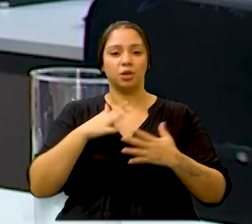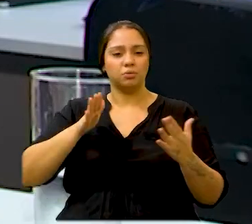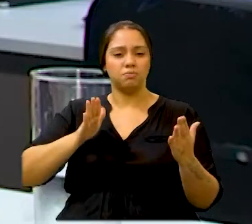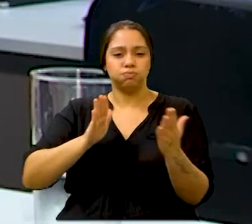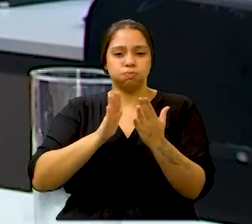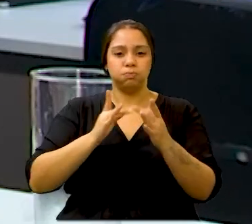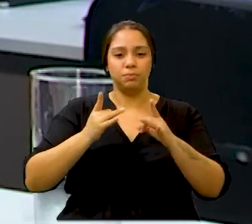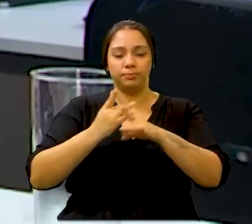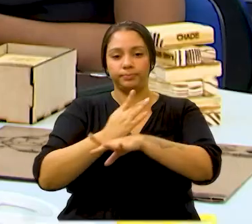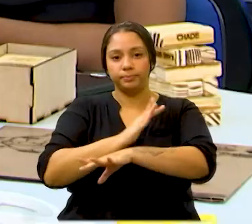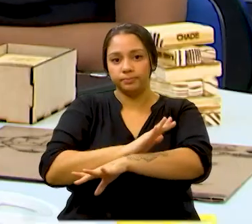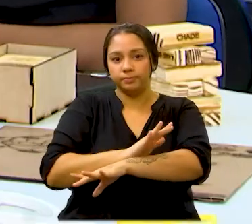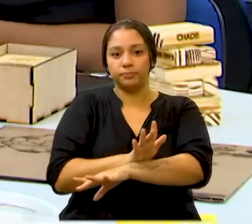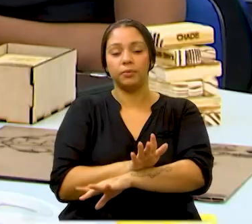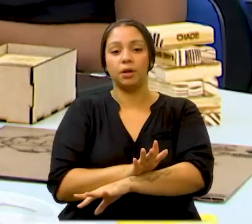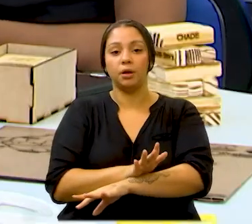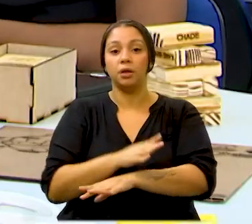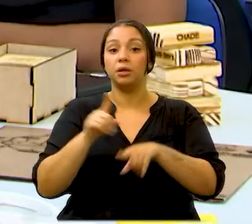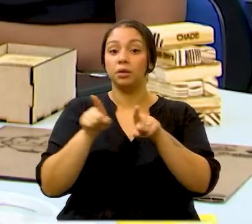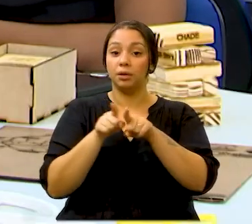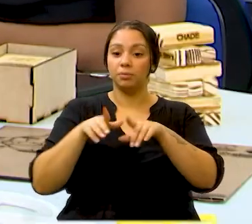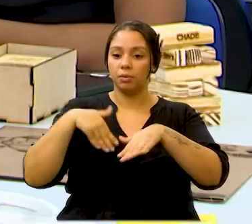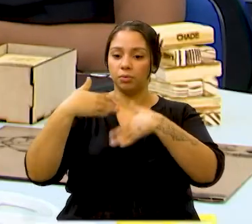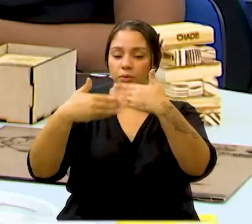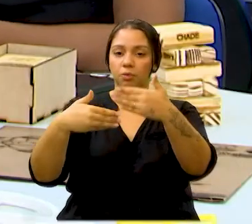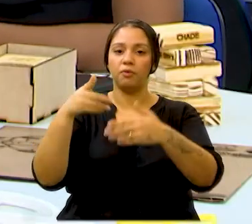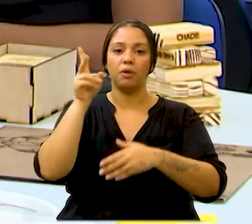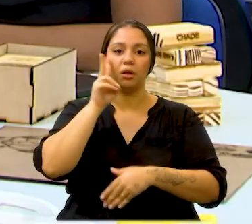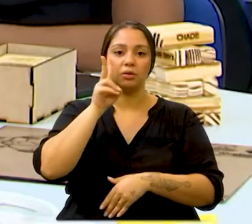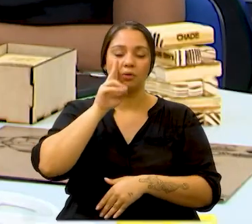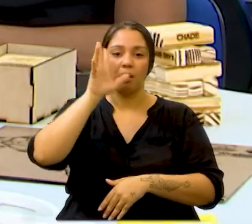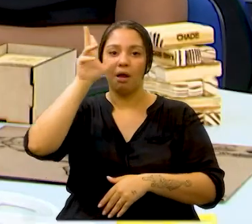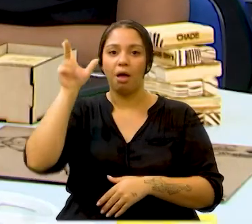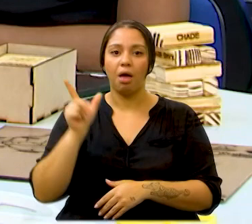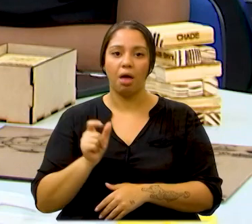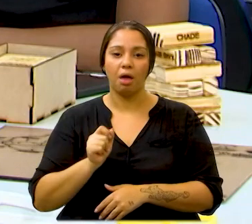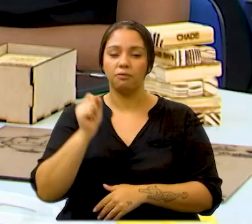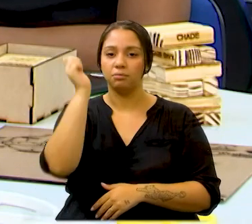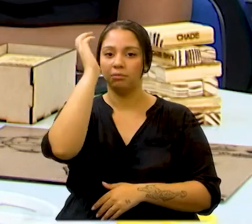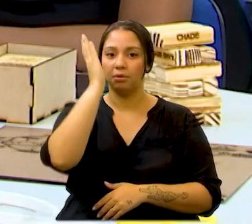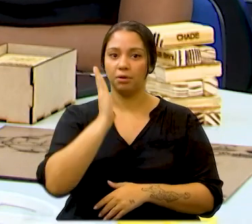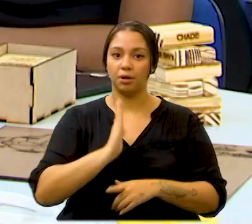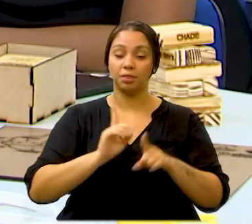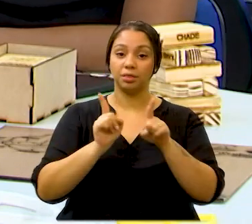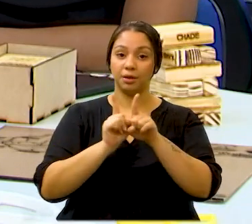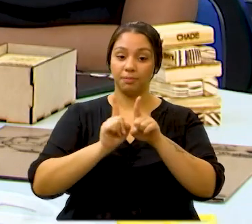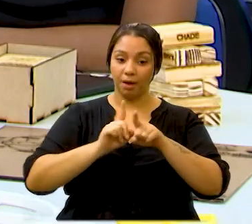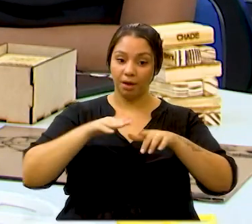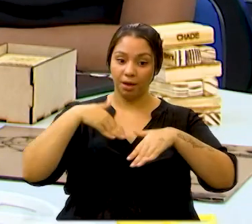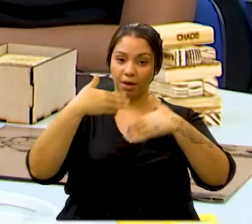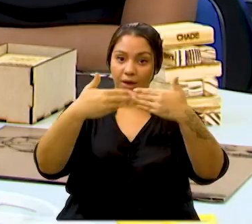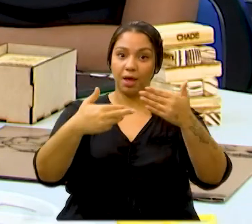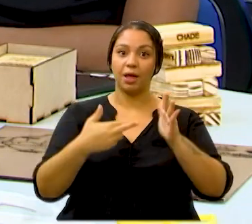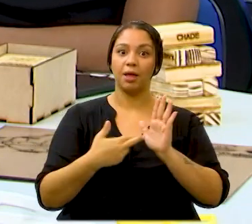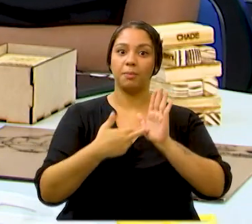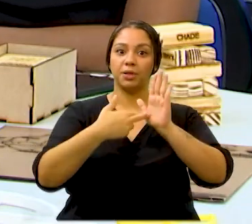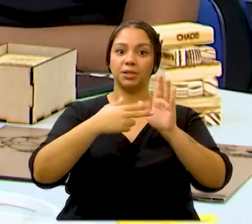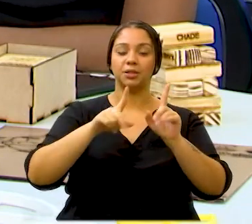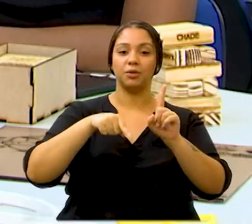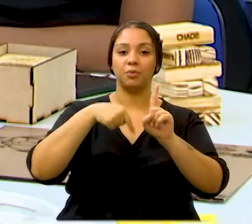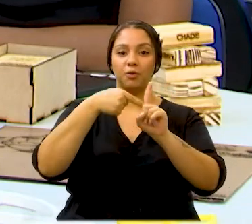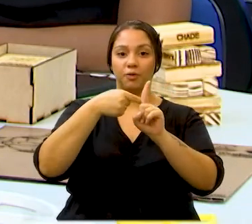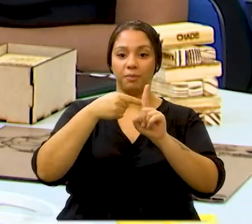enfrentar o racismo, promover a história e cultura africana e afro-brasileira e, o mais importante, construir uma